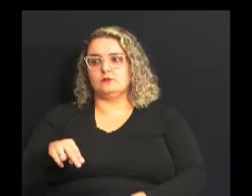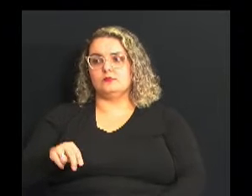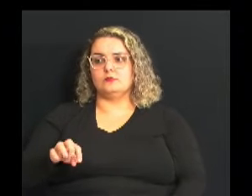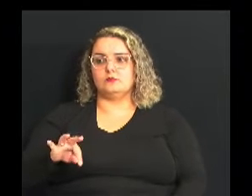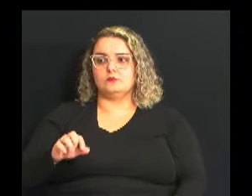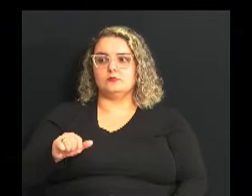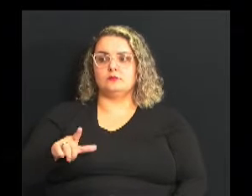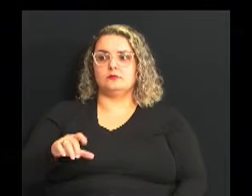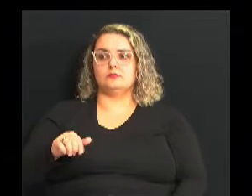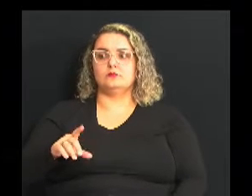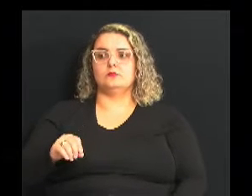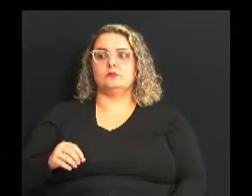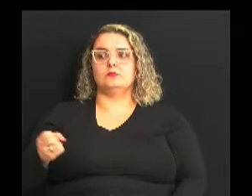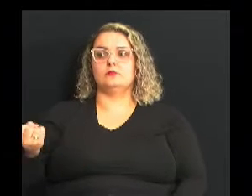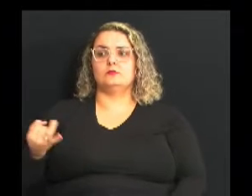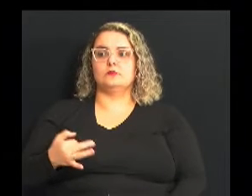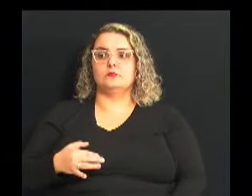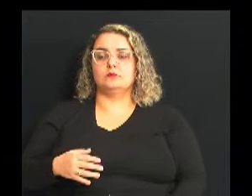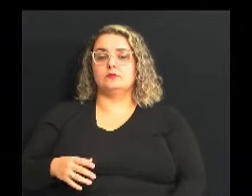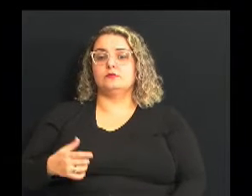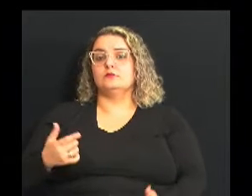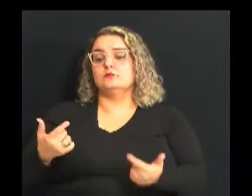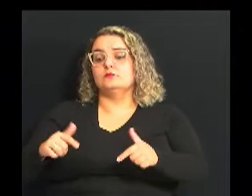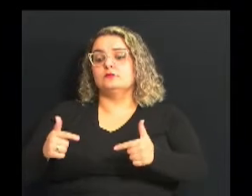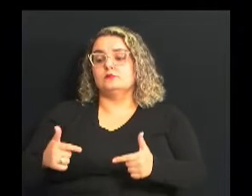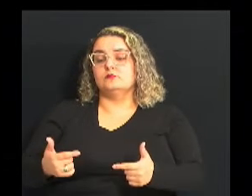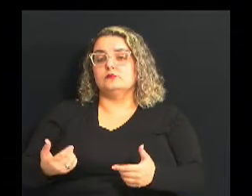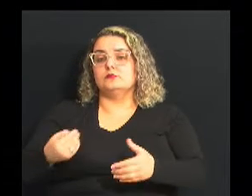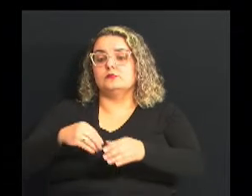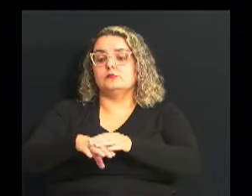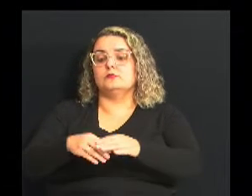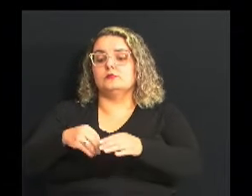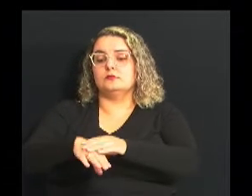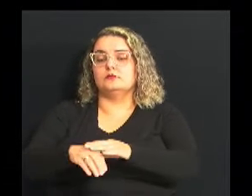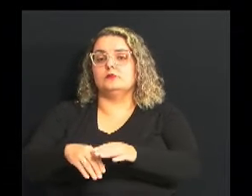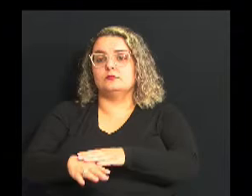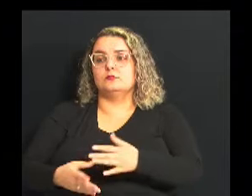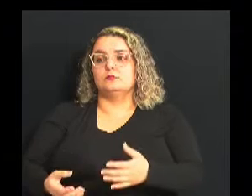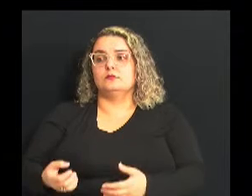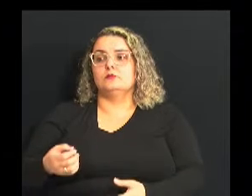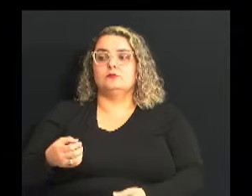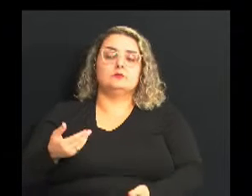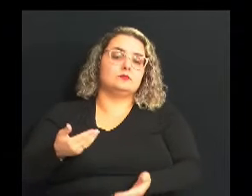quanto que está sobrando de espaço, se está acabando o espaço de armazenamento.